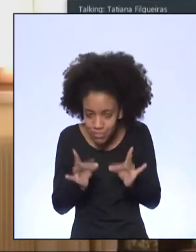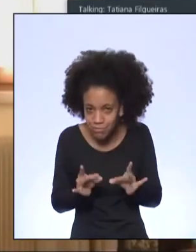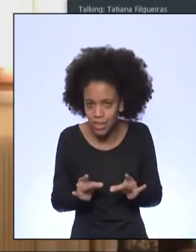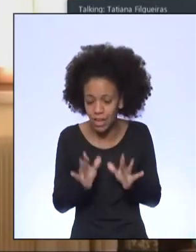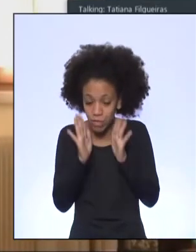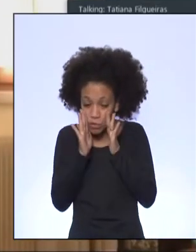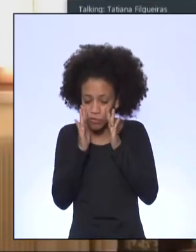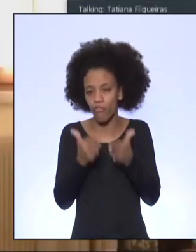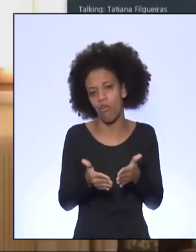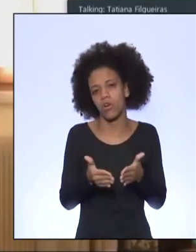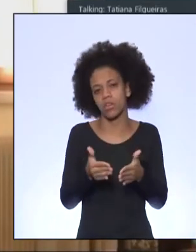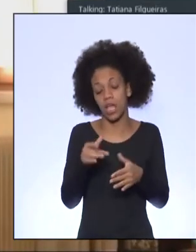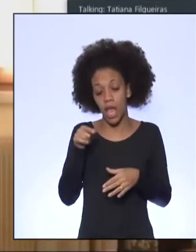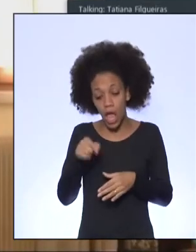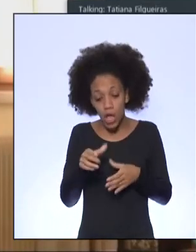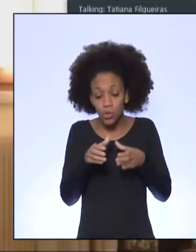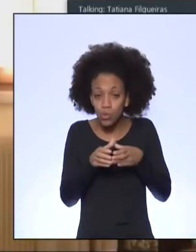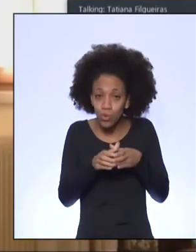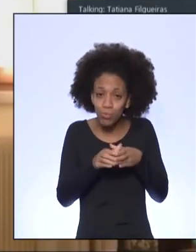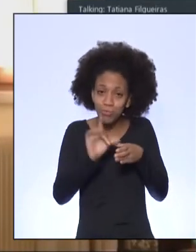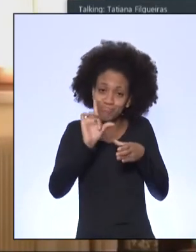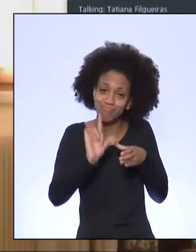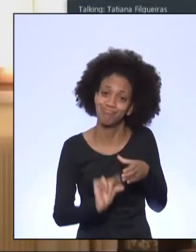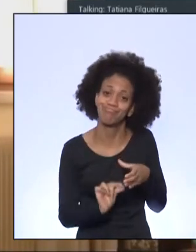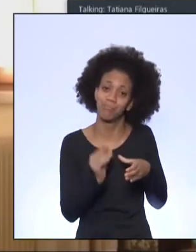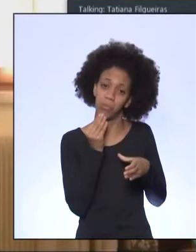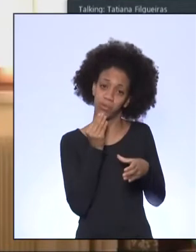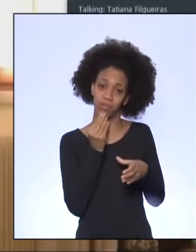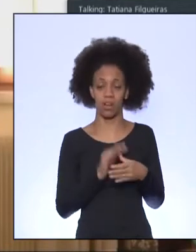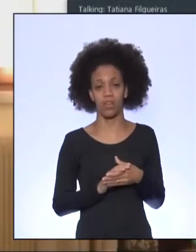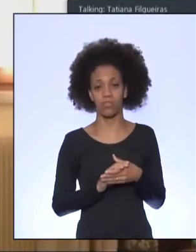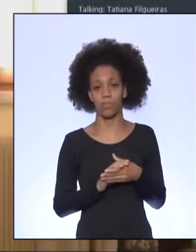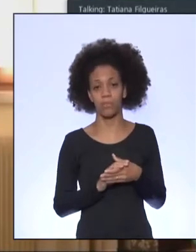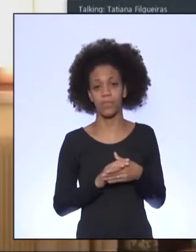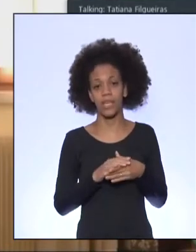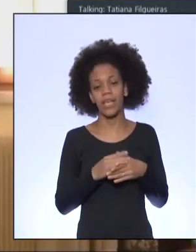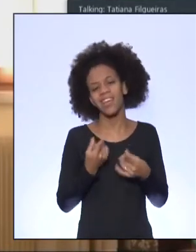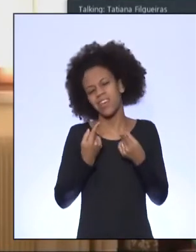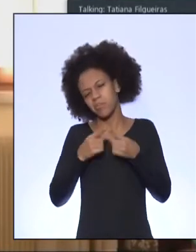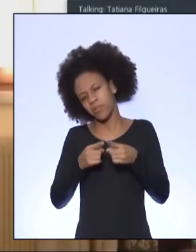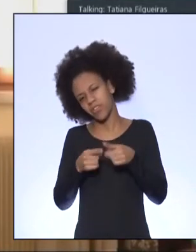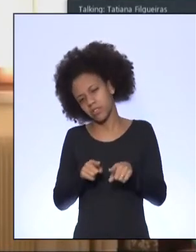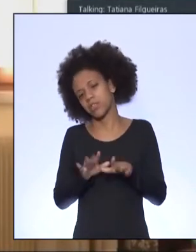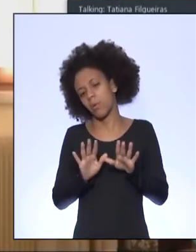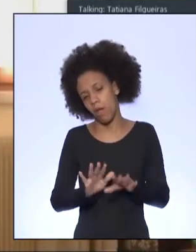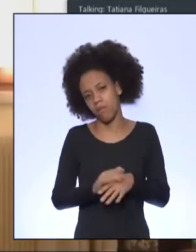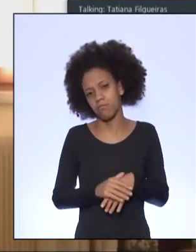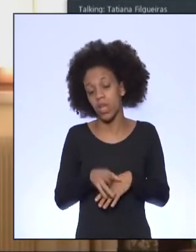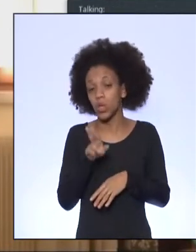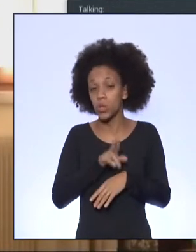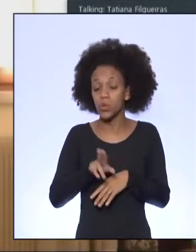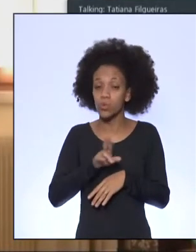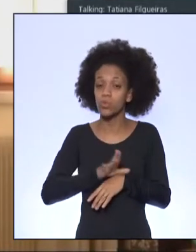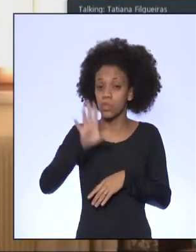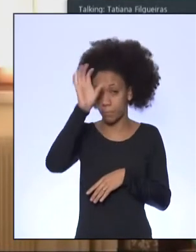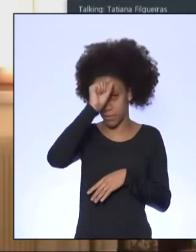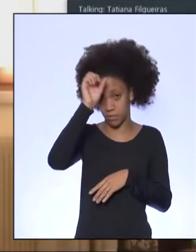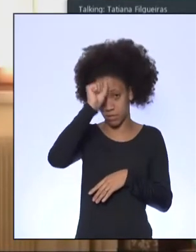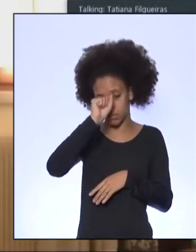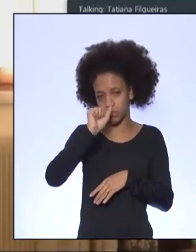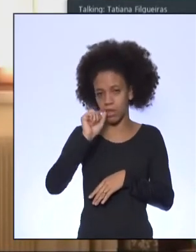foque naqueles que tiveram menos oportunidade, né? E a provocação é que a gente use esses aprendizados de trabalhar